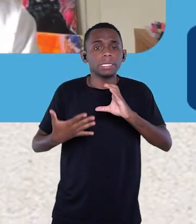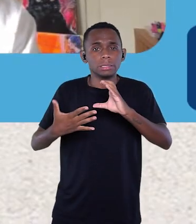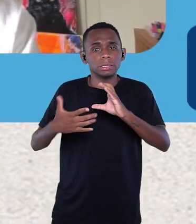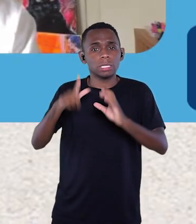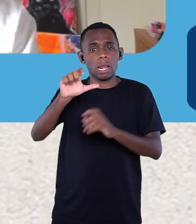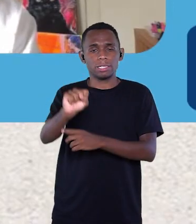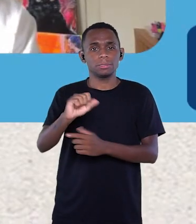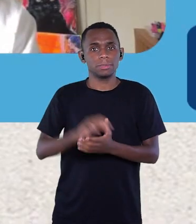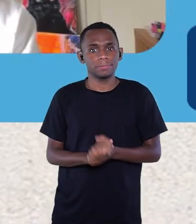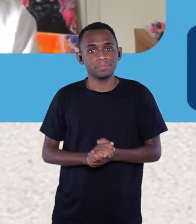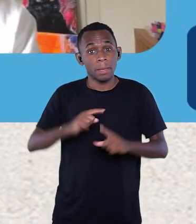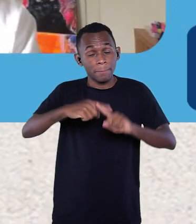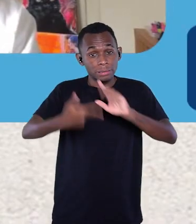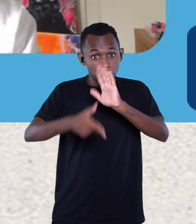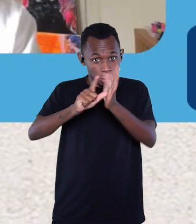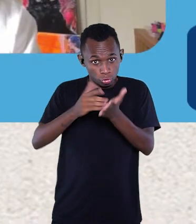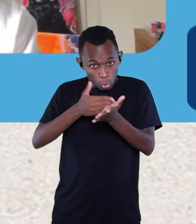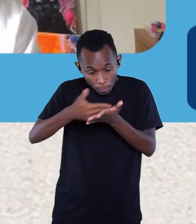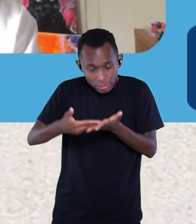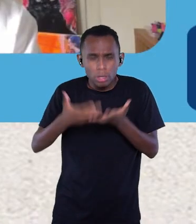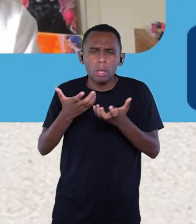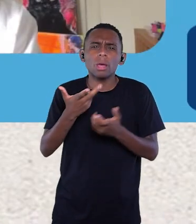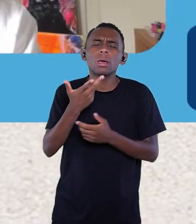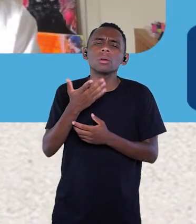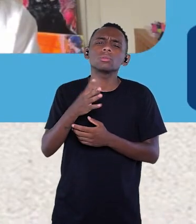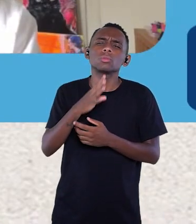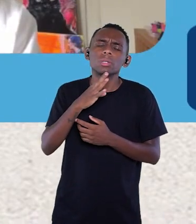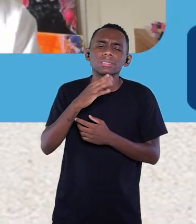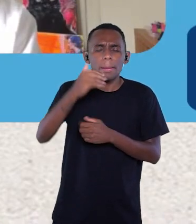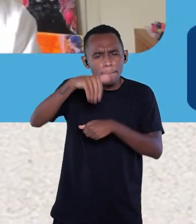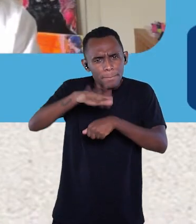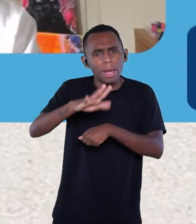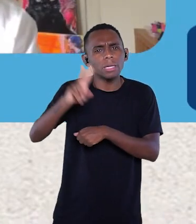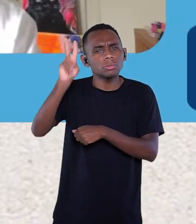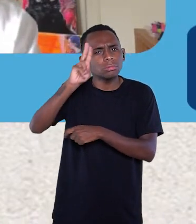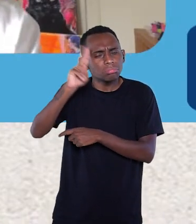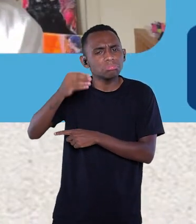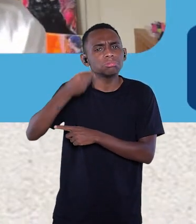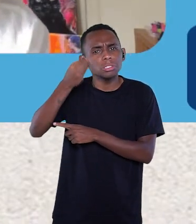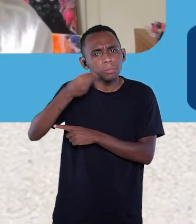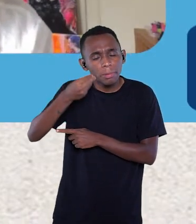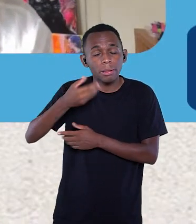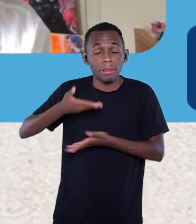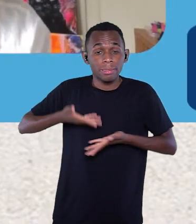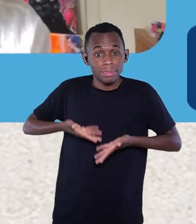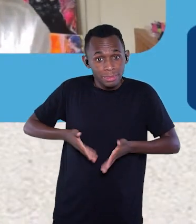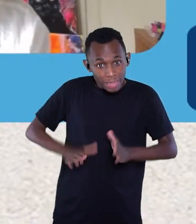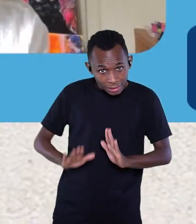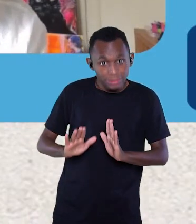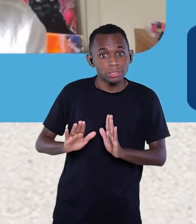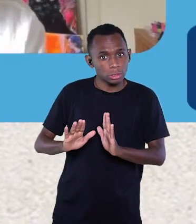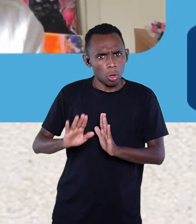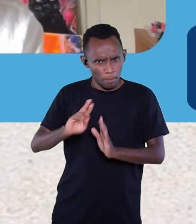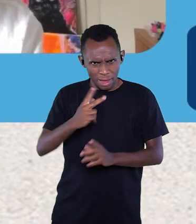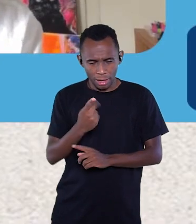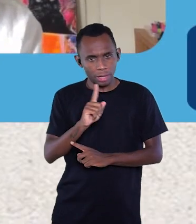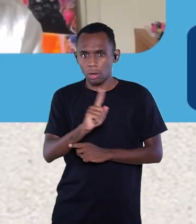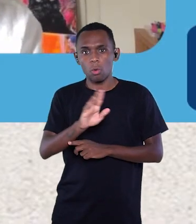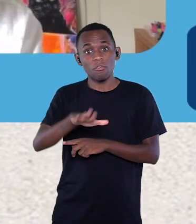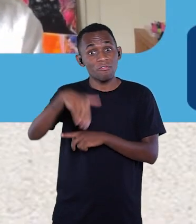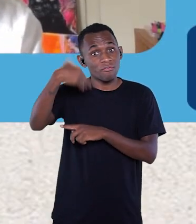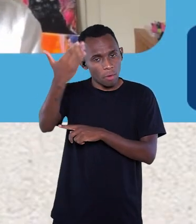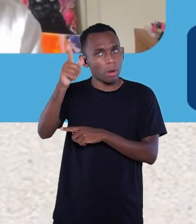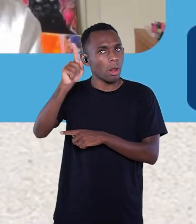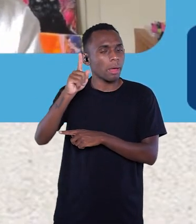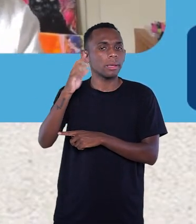Antes da gente começar aqui no livro, quero conhecer um pouco da sua história, nascida fora de Belo Horizonte, no